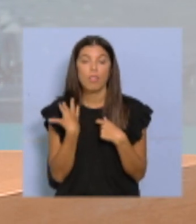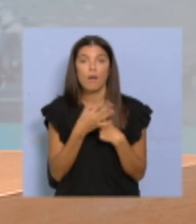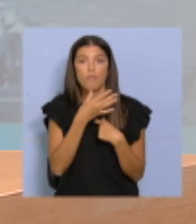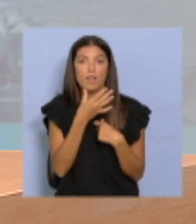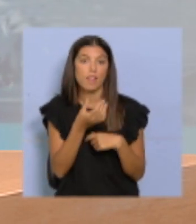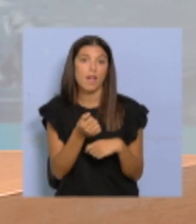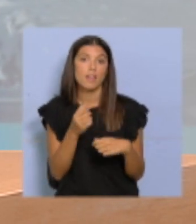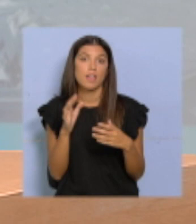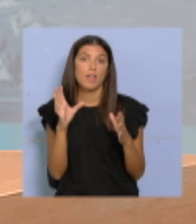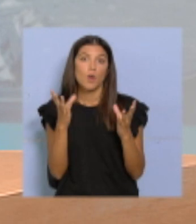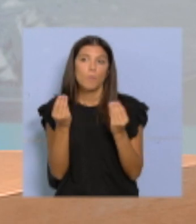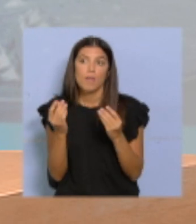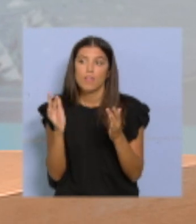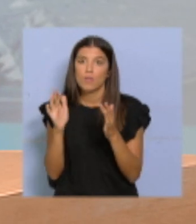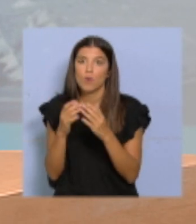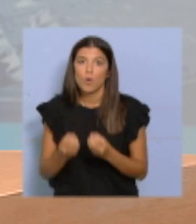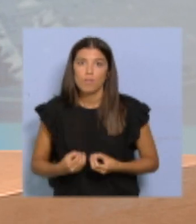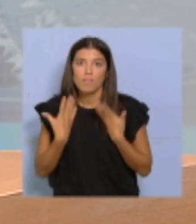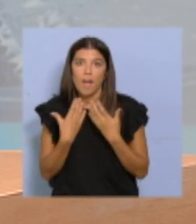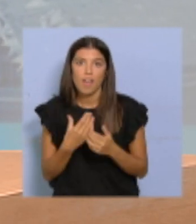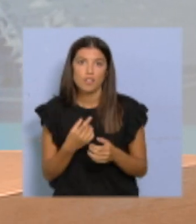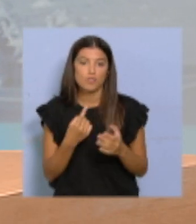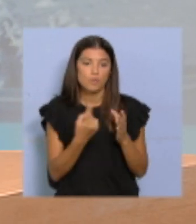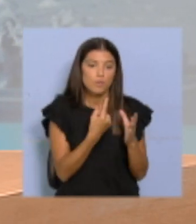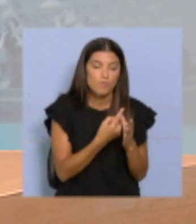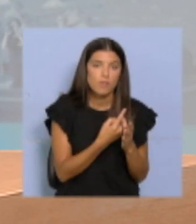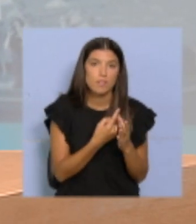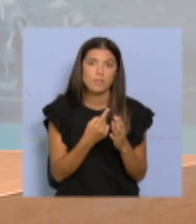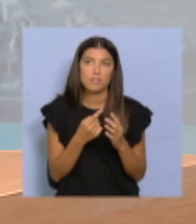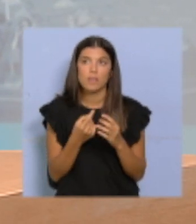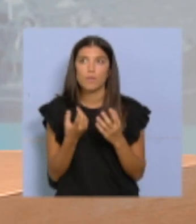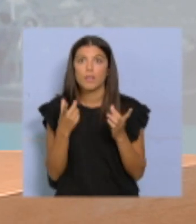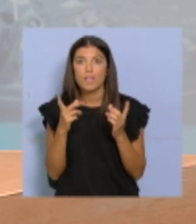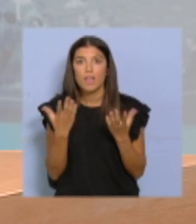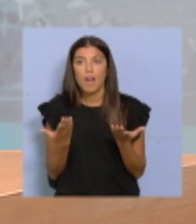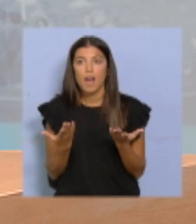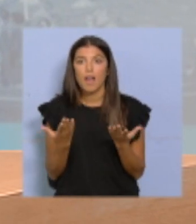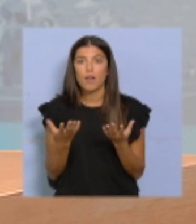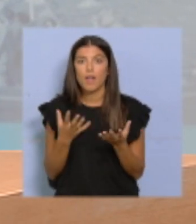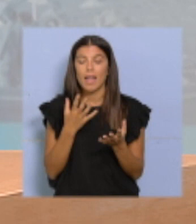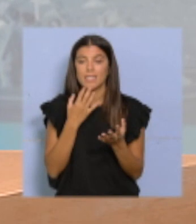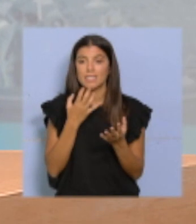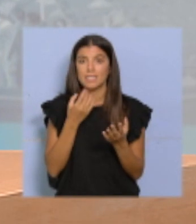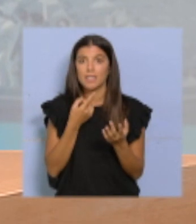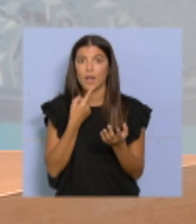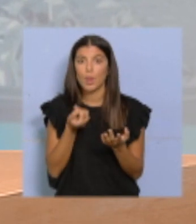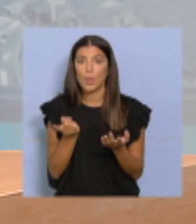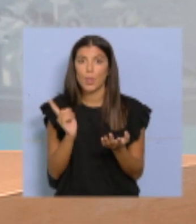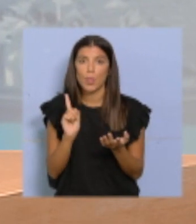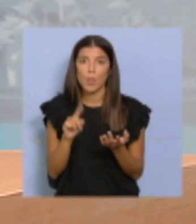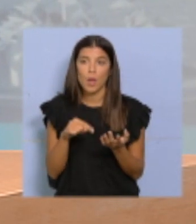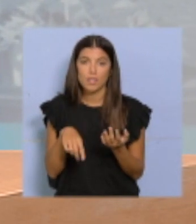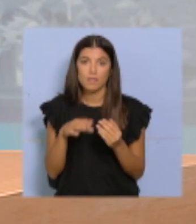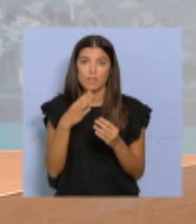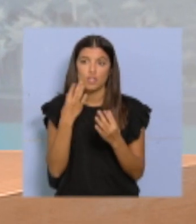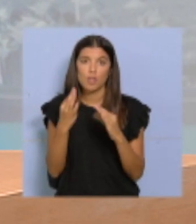de contágio, depois o medo do regresso à normalidade, e ele está a uma normalidade possível, e ele está